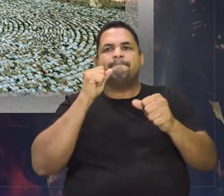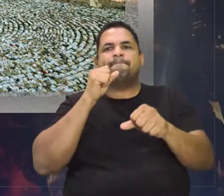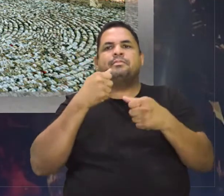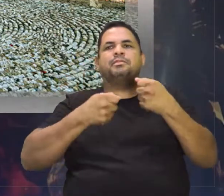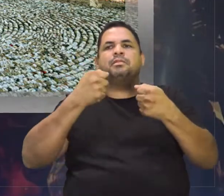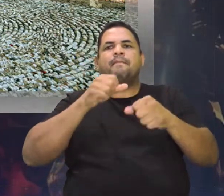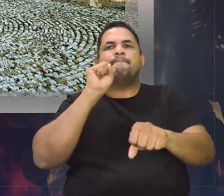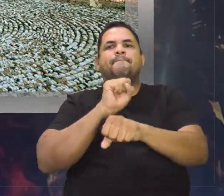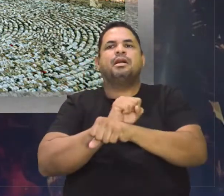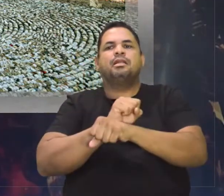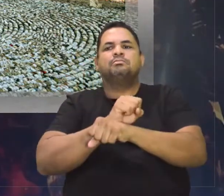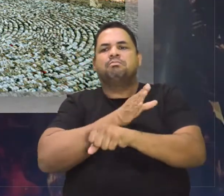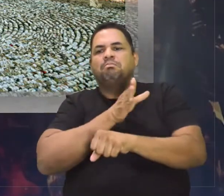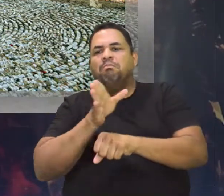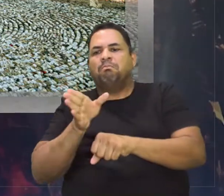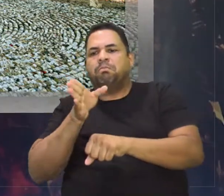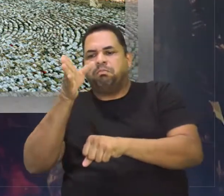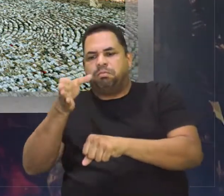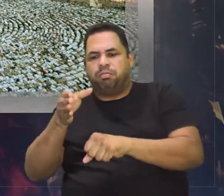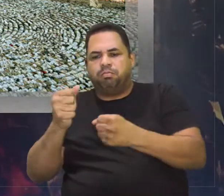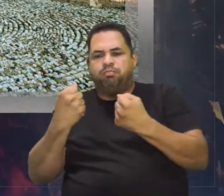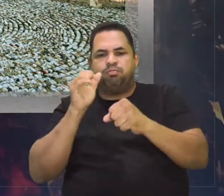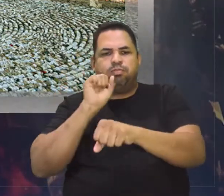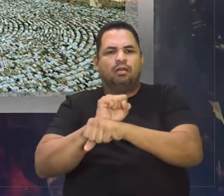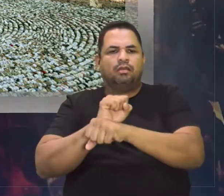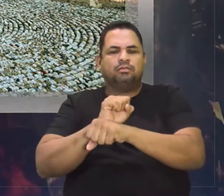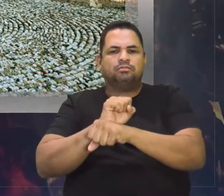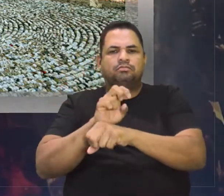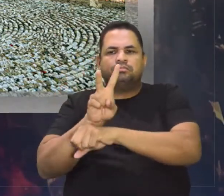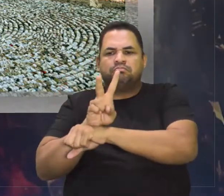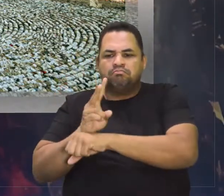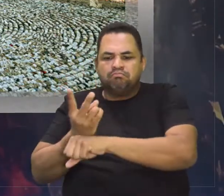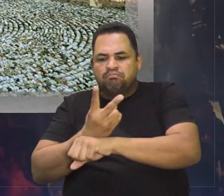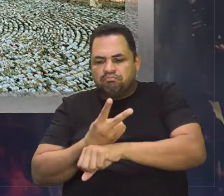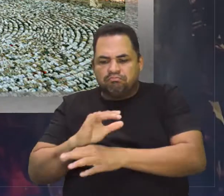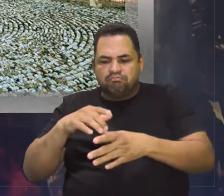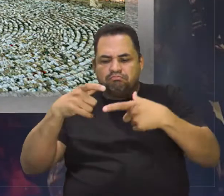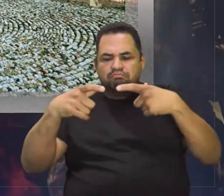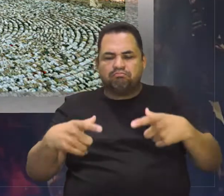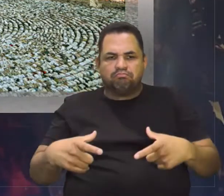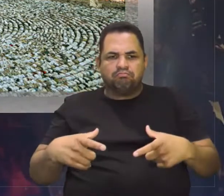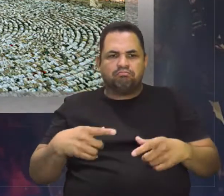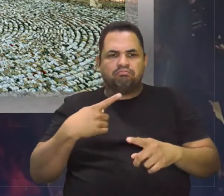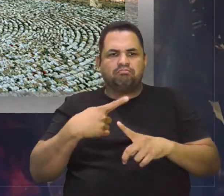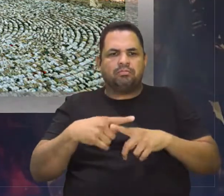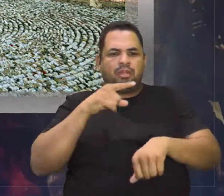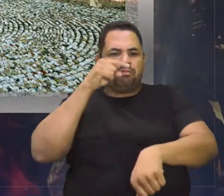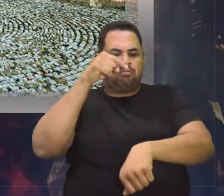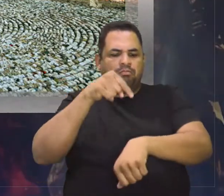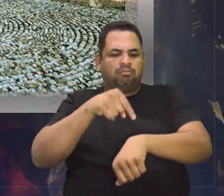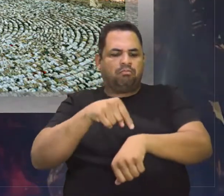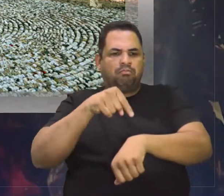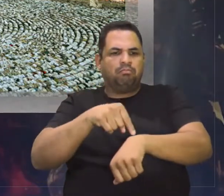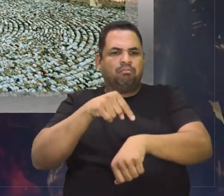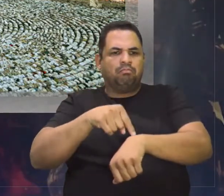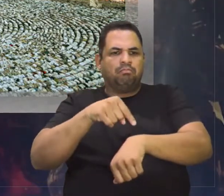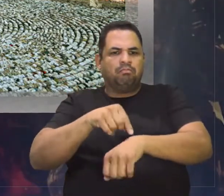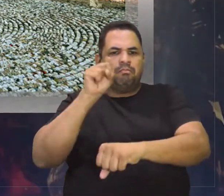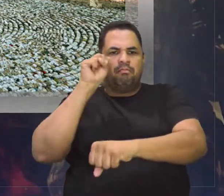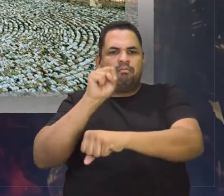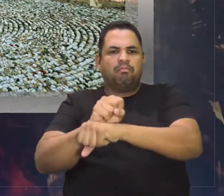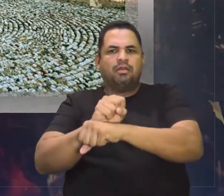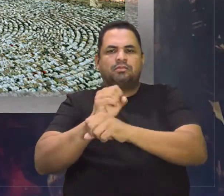estacionam o carro. Estacionam o carro e procuram qualquer lugar, porque é o horário de elas fazerem